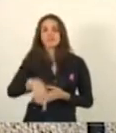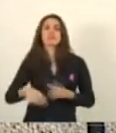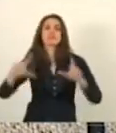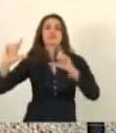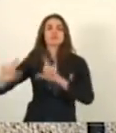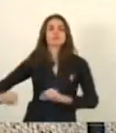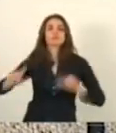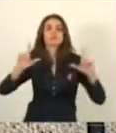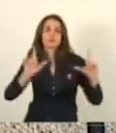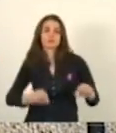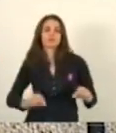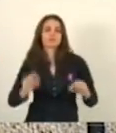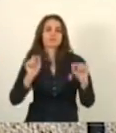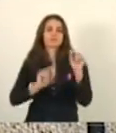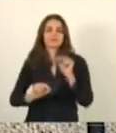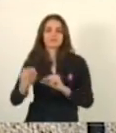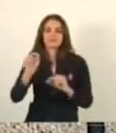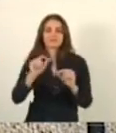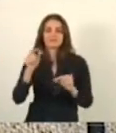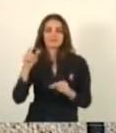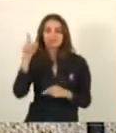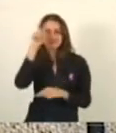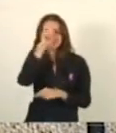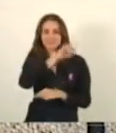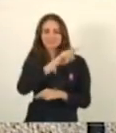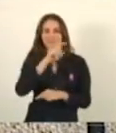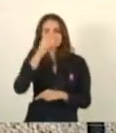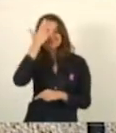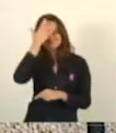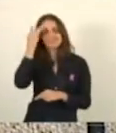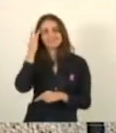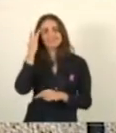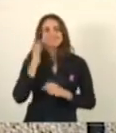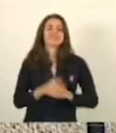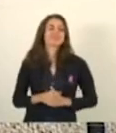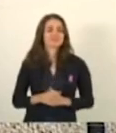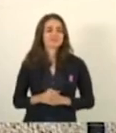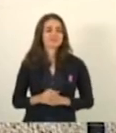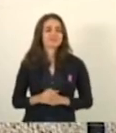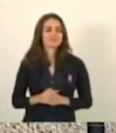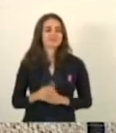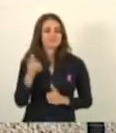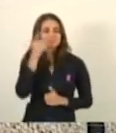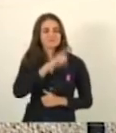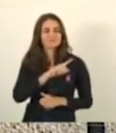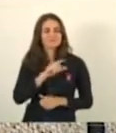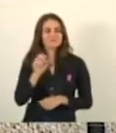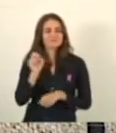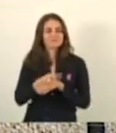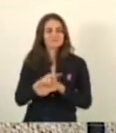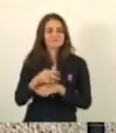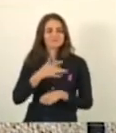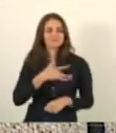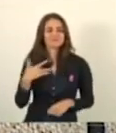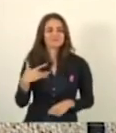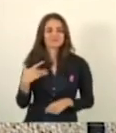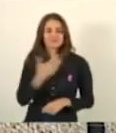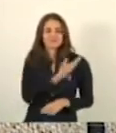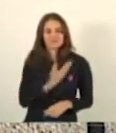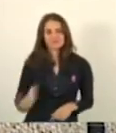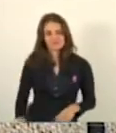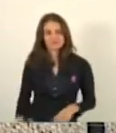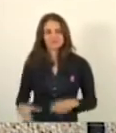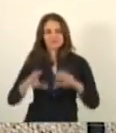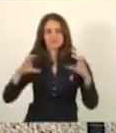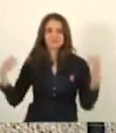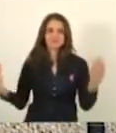diminuir a dificuldade do cidadão ter acesso à saúde pública. Esse congresso